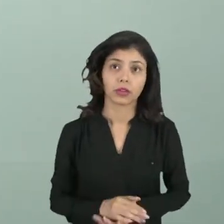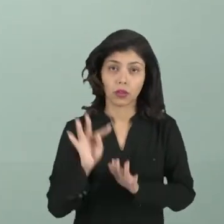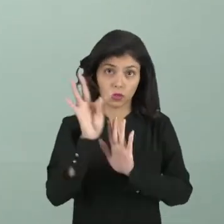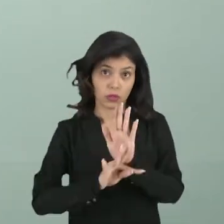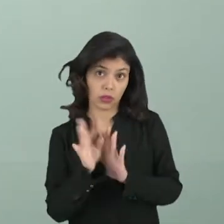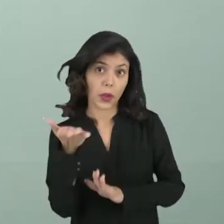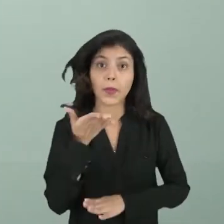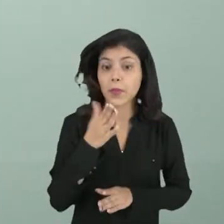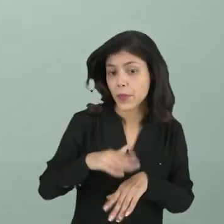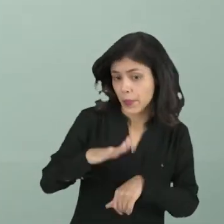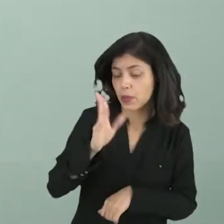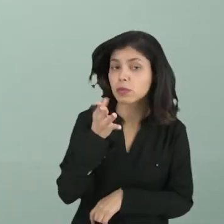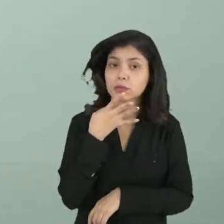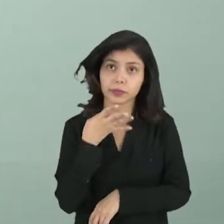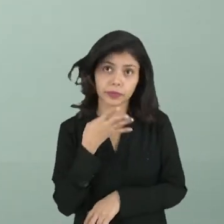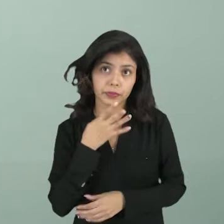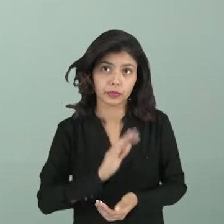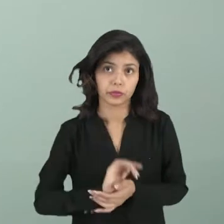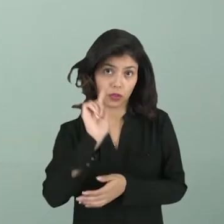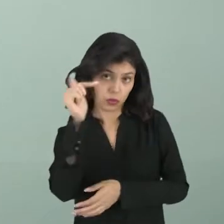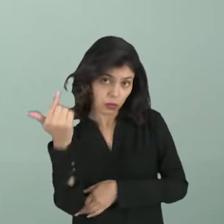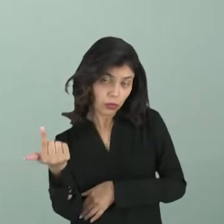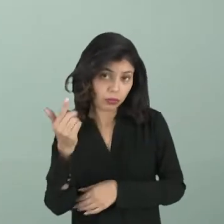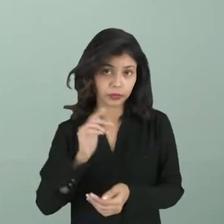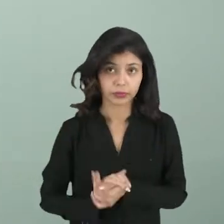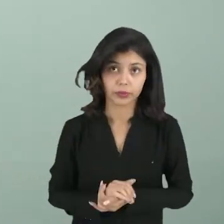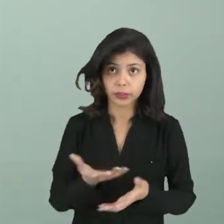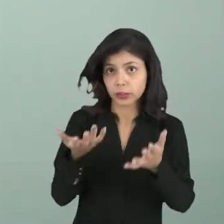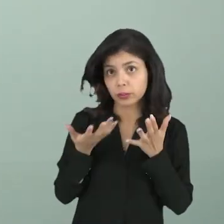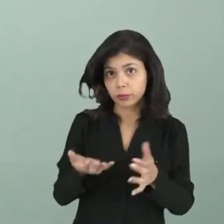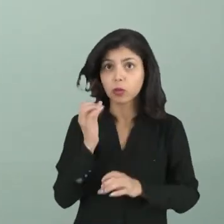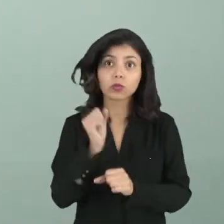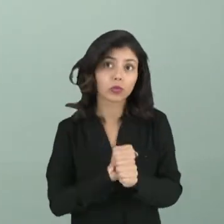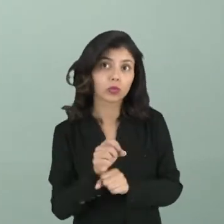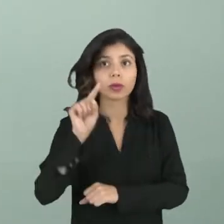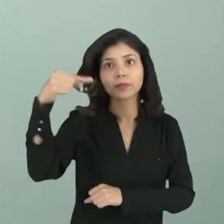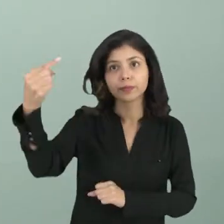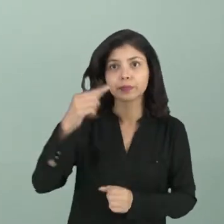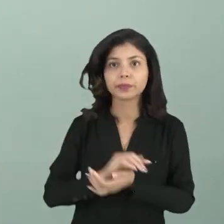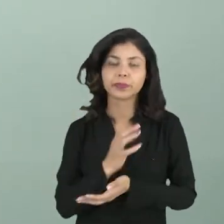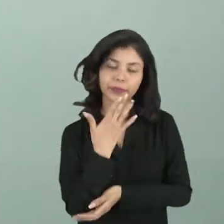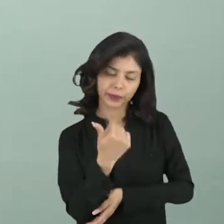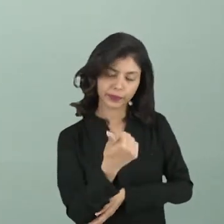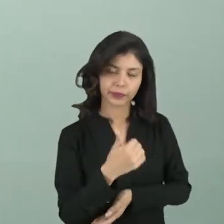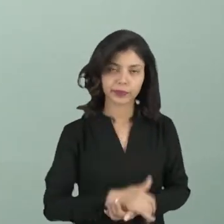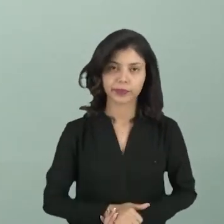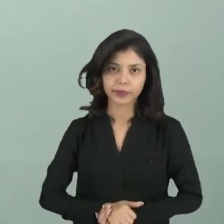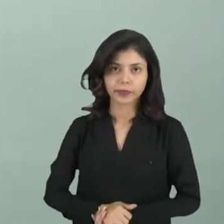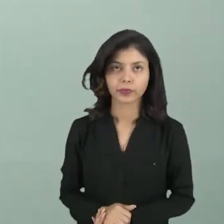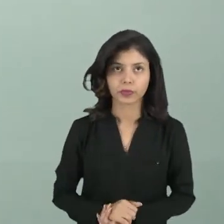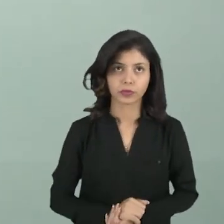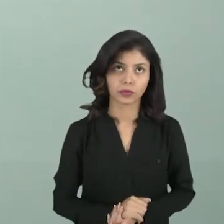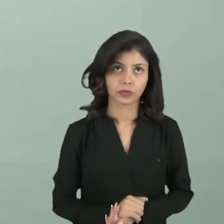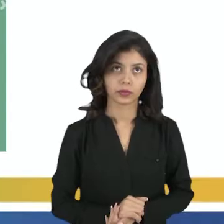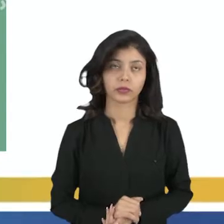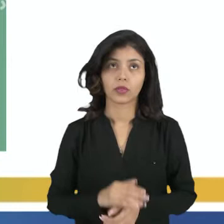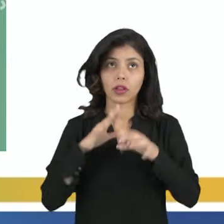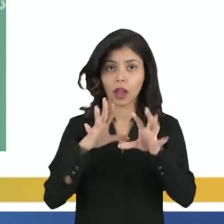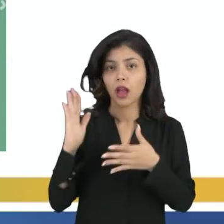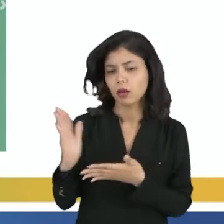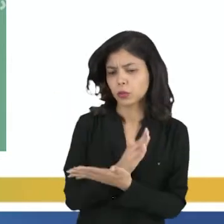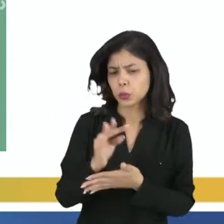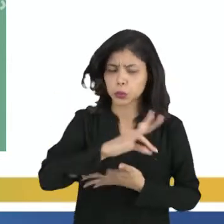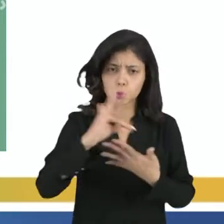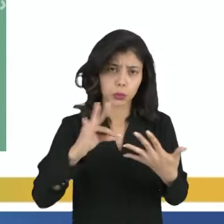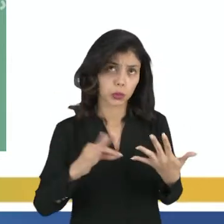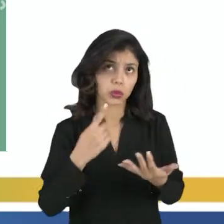texto mais conhecido para um outro que eu queira construir ali, tá certo? Então aqui tem alguns